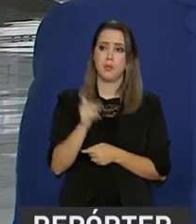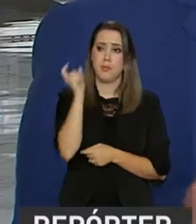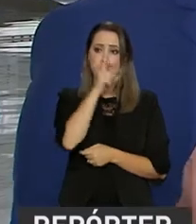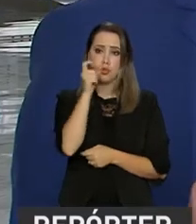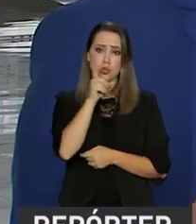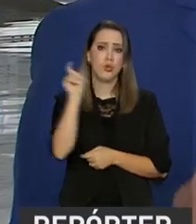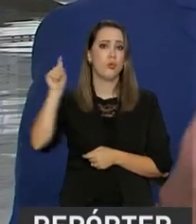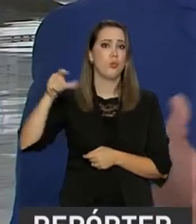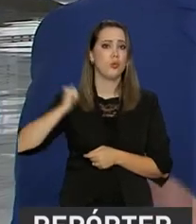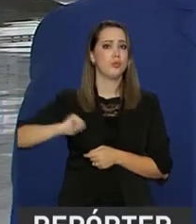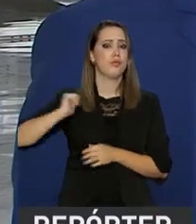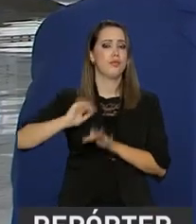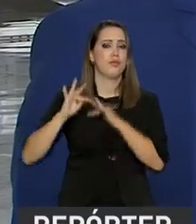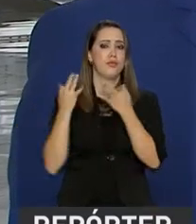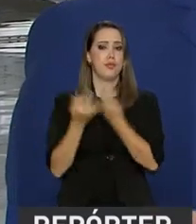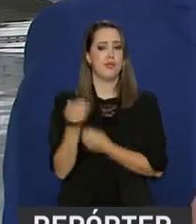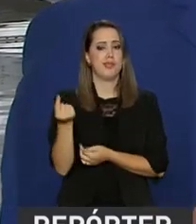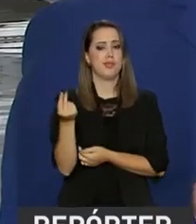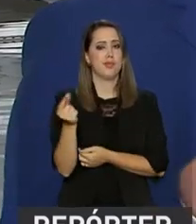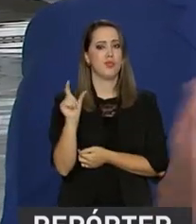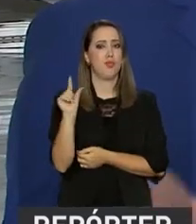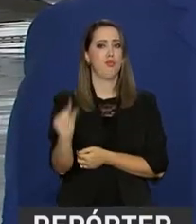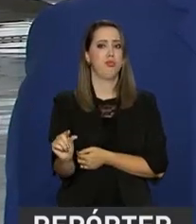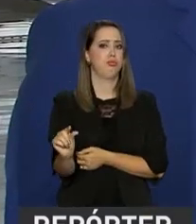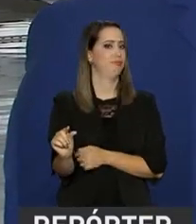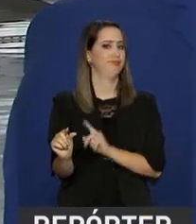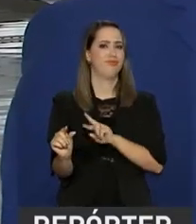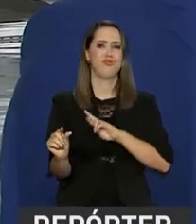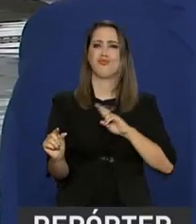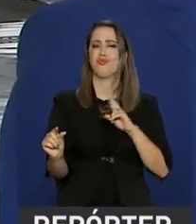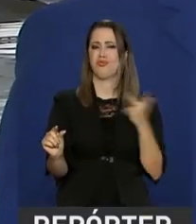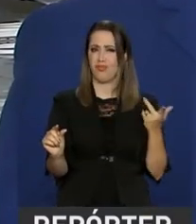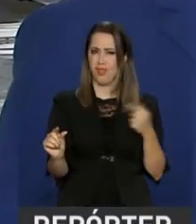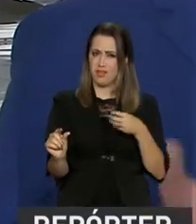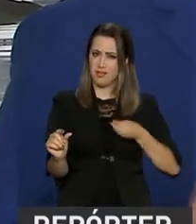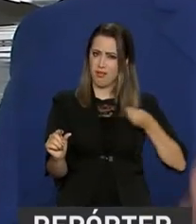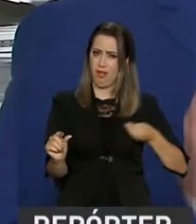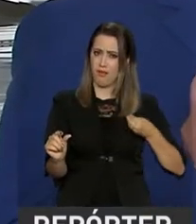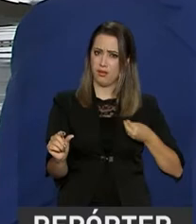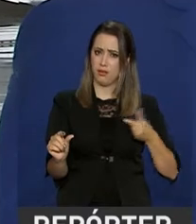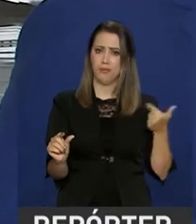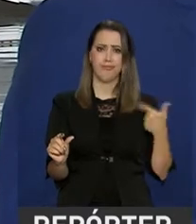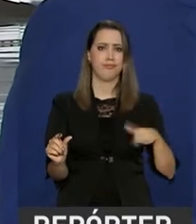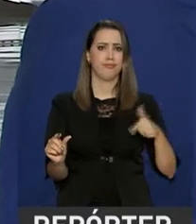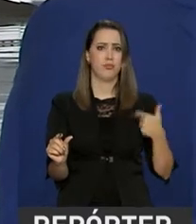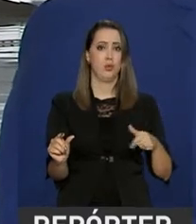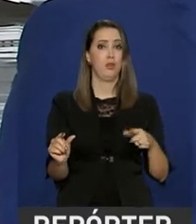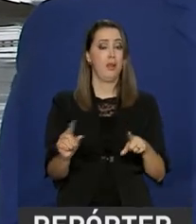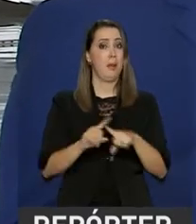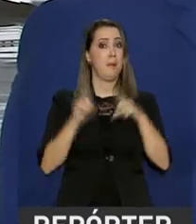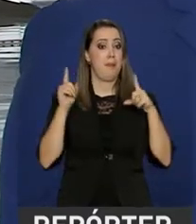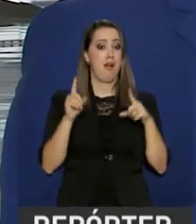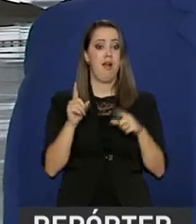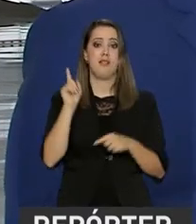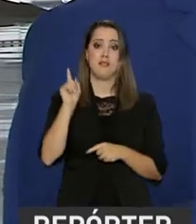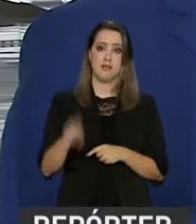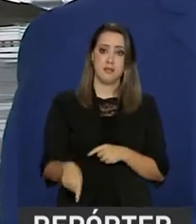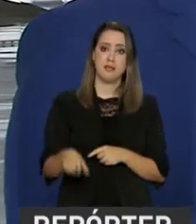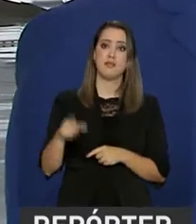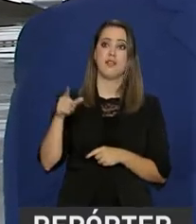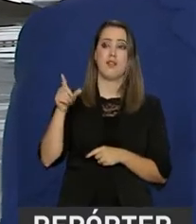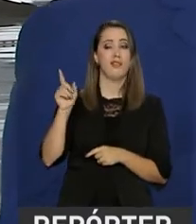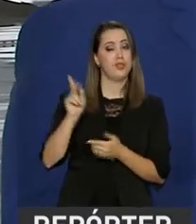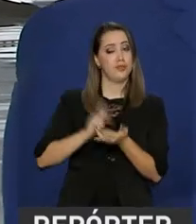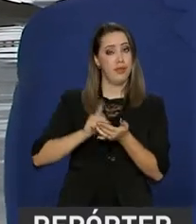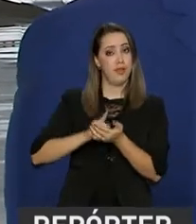recebendo um recurso que é pequeno, que não faz diferença nas suas vidas, mas que faz muita diferença em quem tem uma